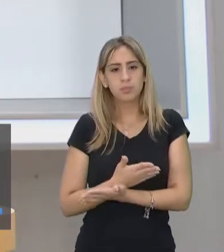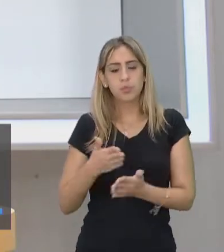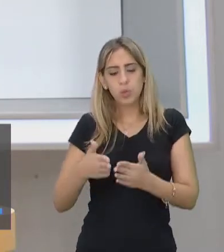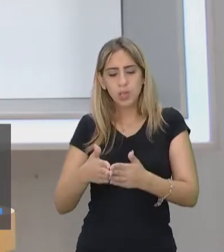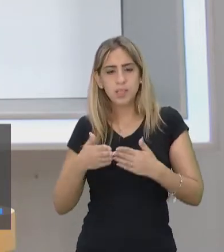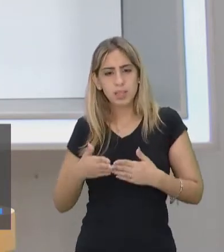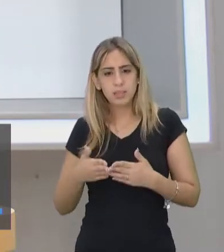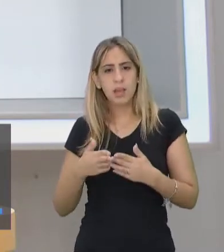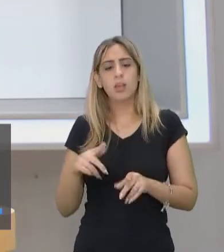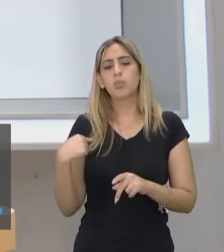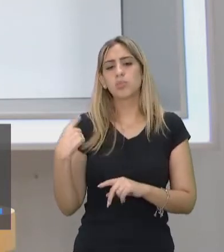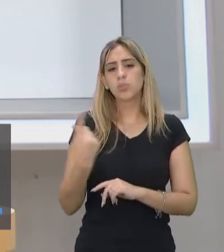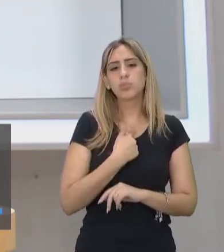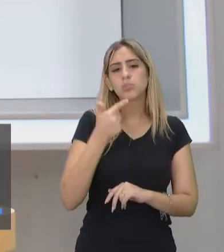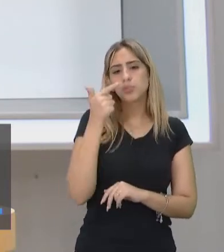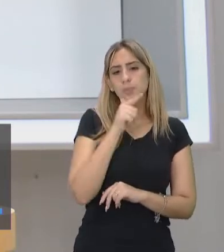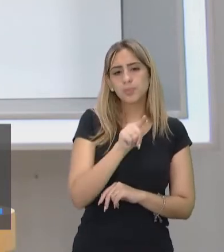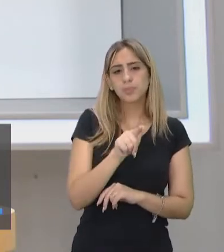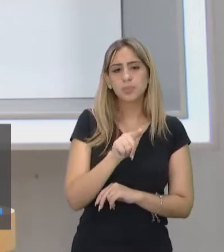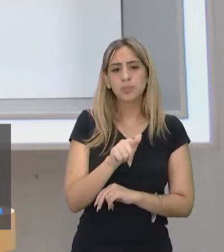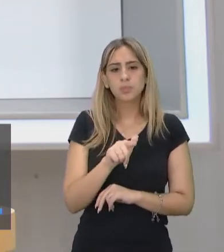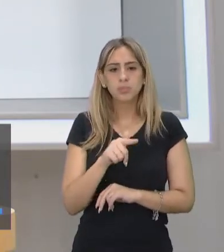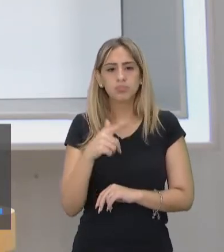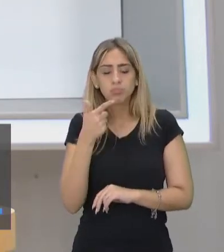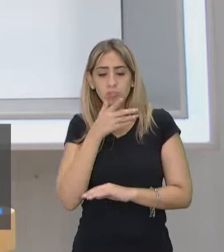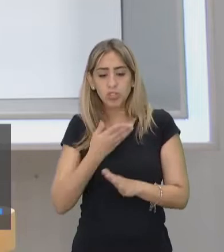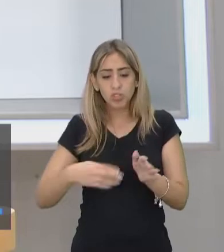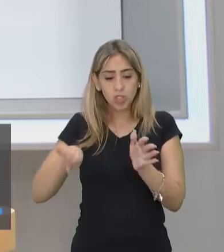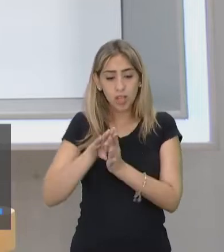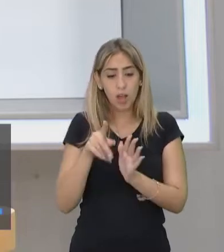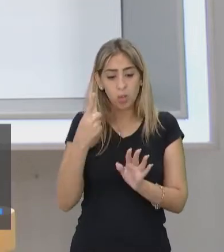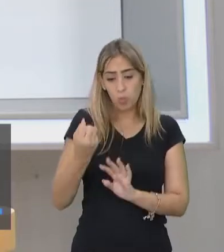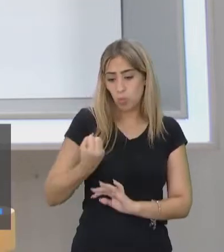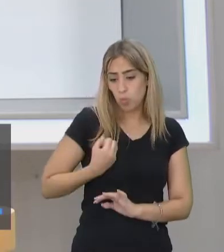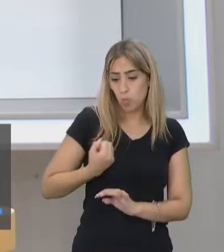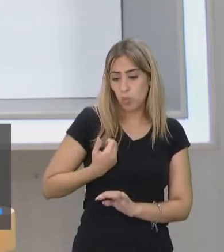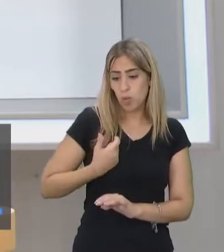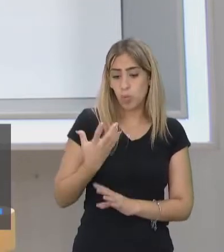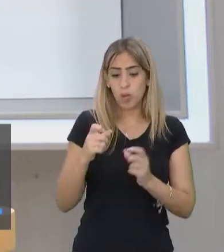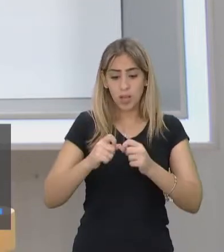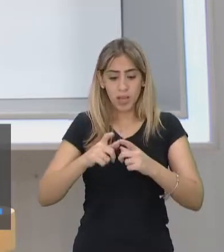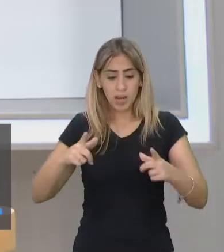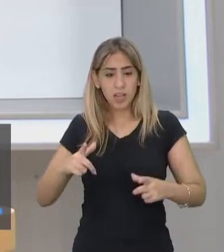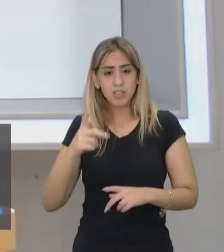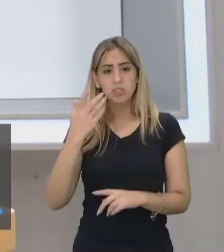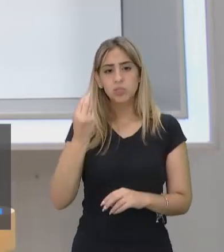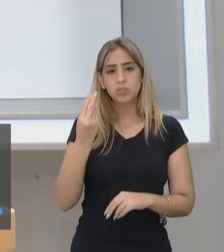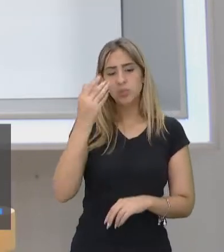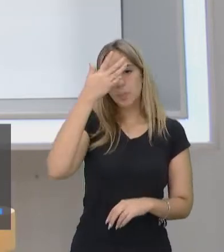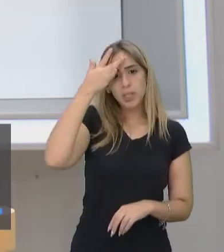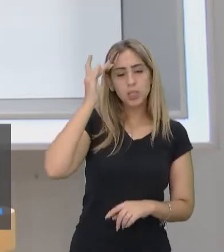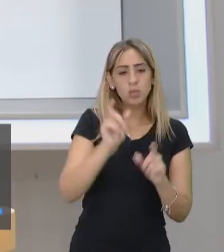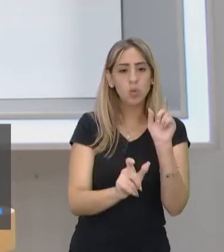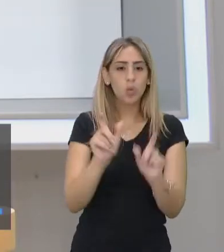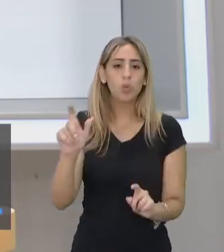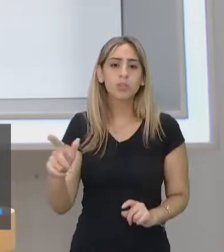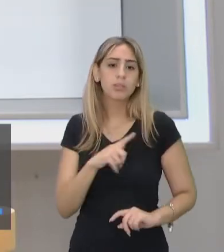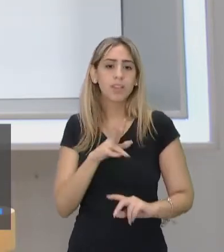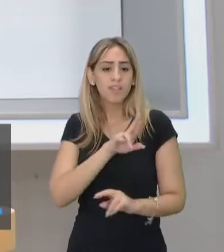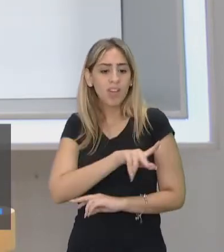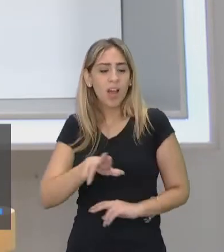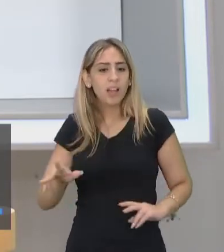licenciado, nós conseguimos atingir um número tão grande de pessoas, executar tantas atividades,